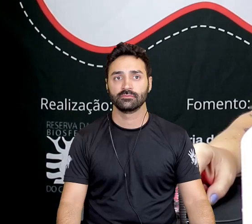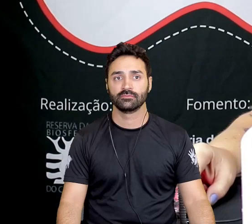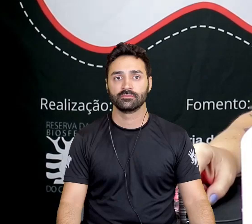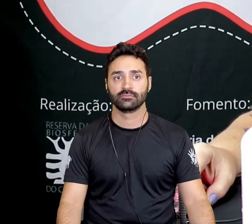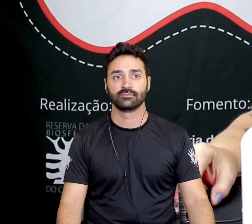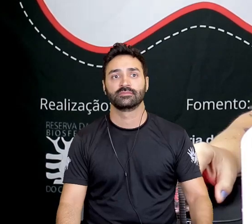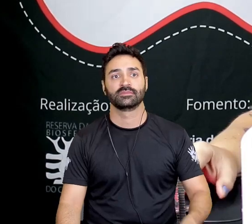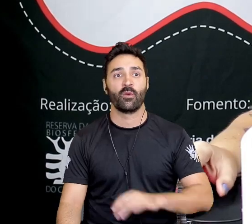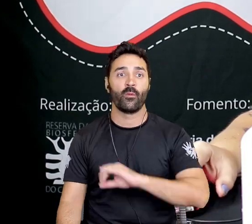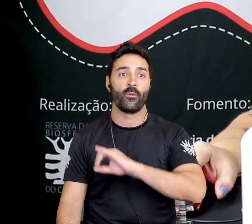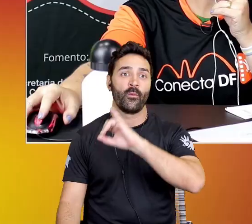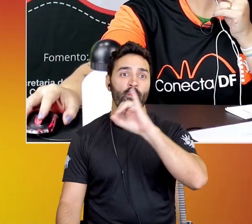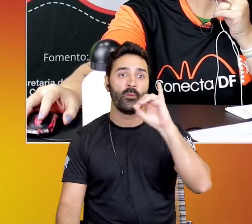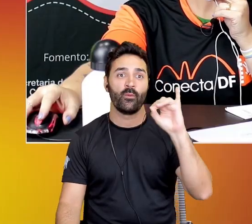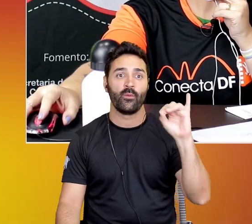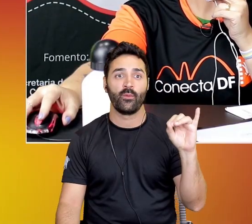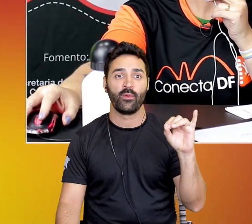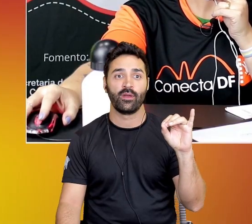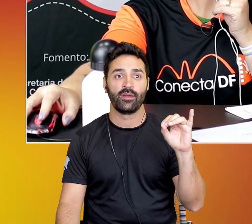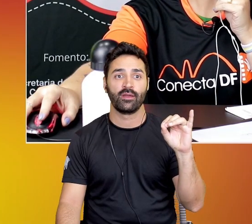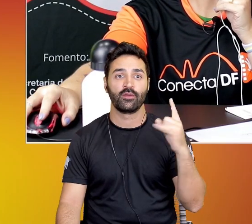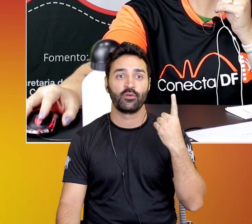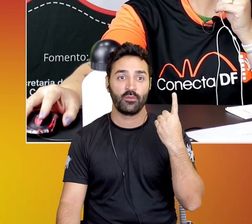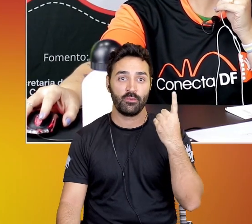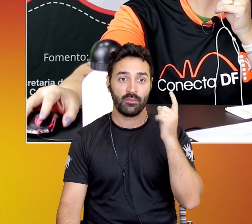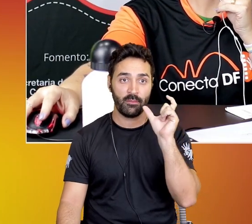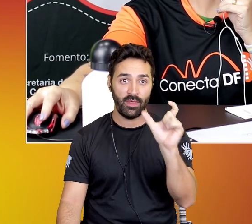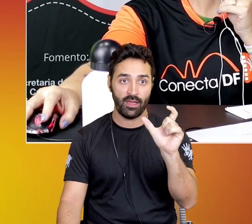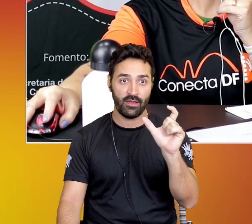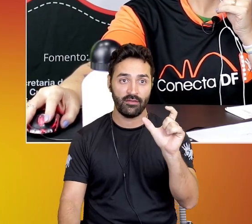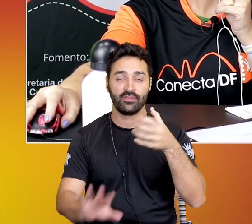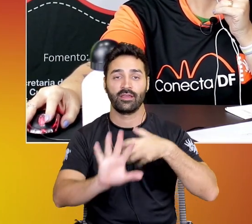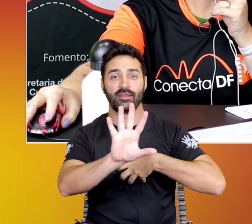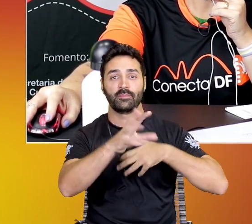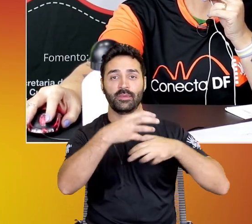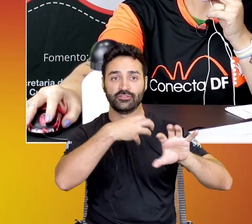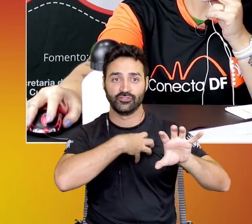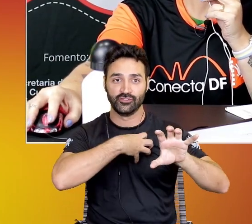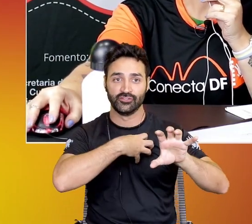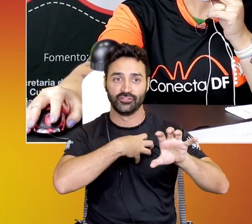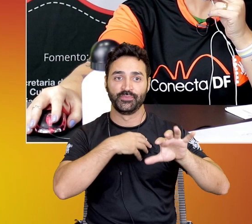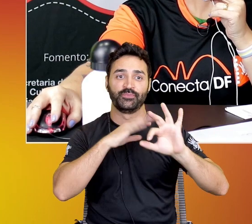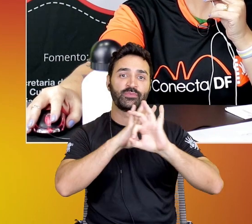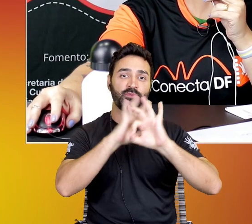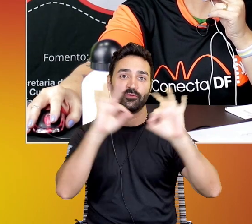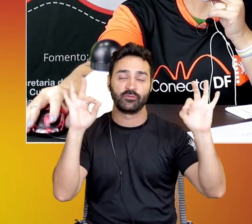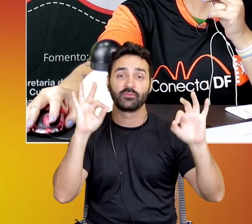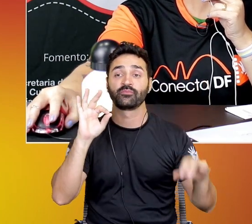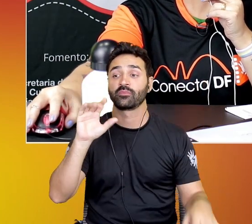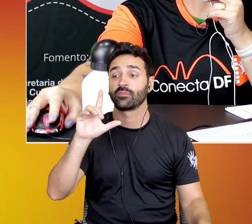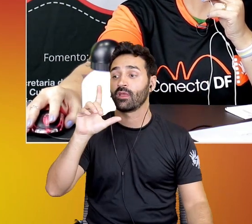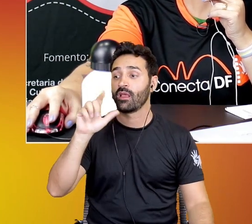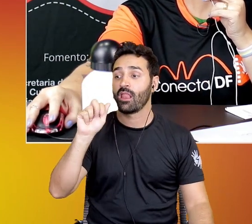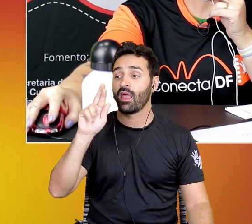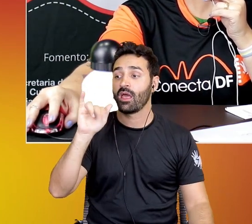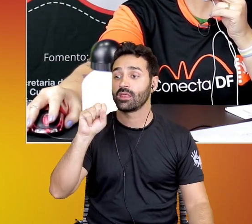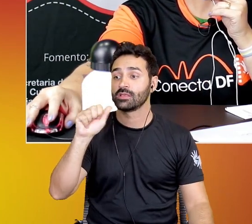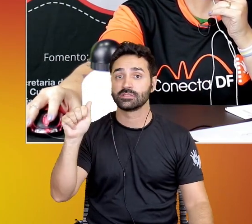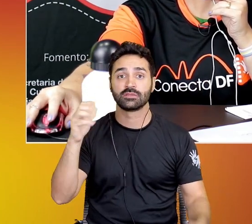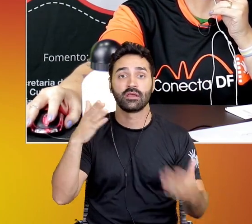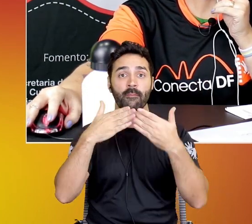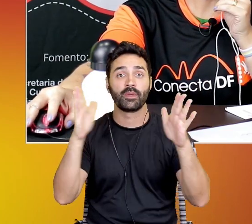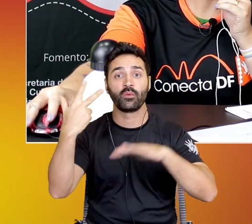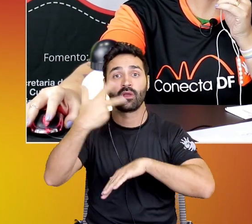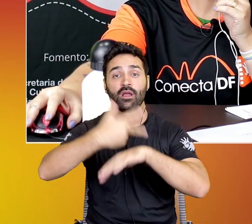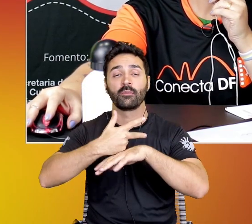Oi. Uma palavra. Empatia. Empatia. Ótimo. Larissa abriu a câmera. Fale